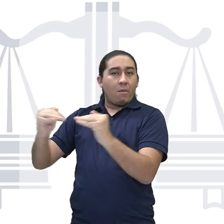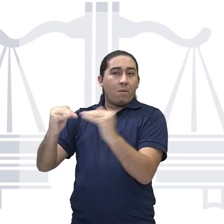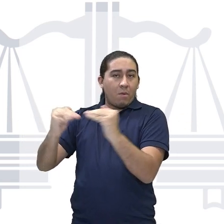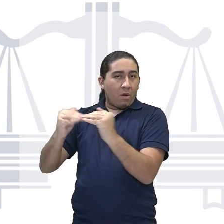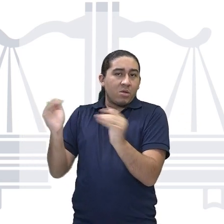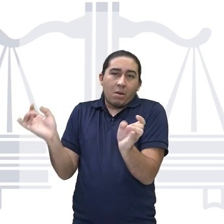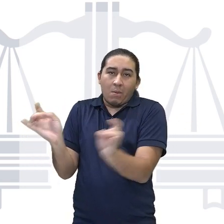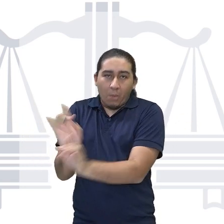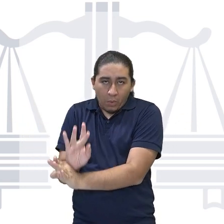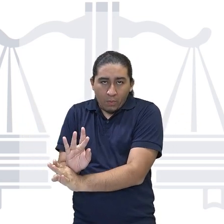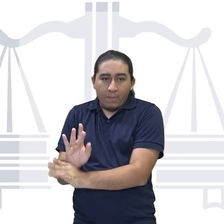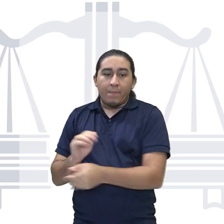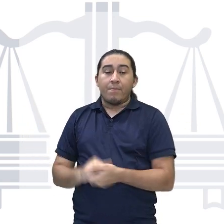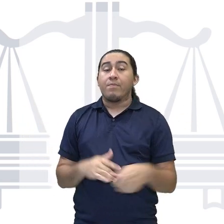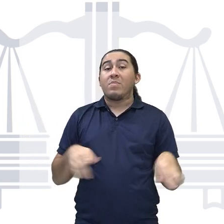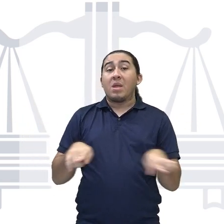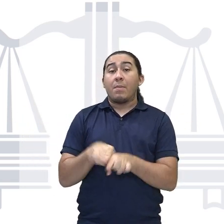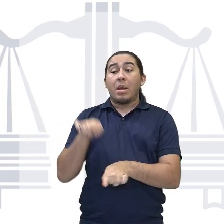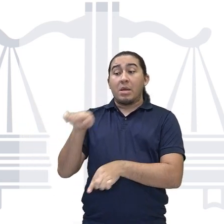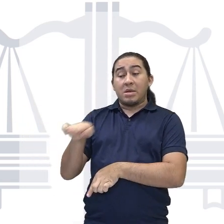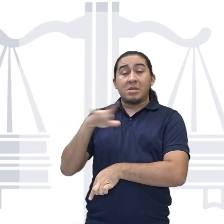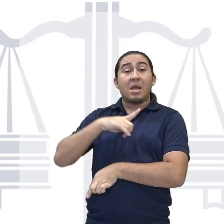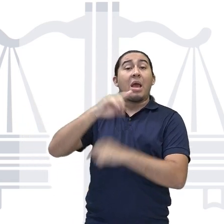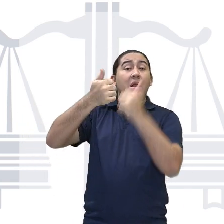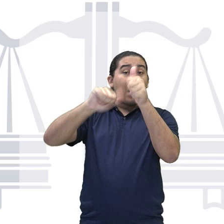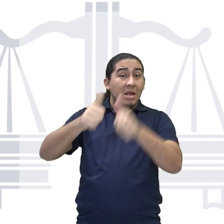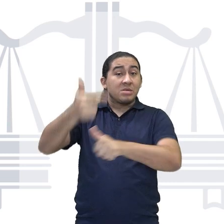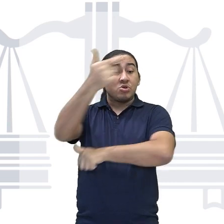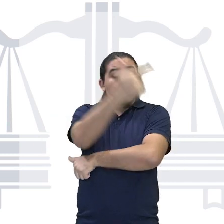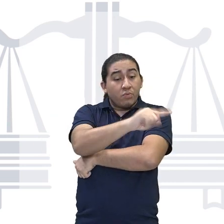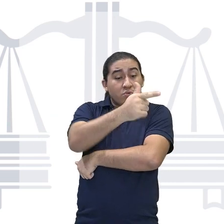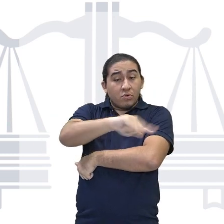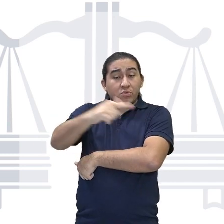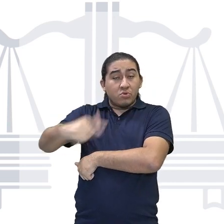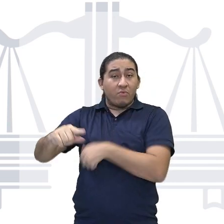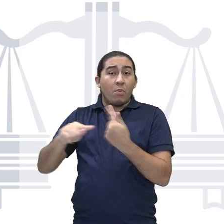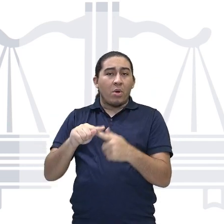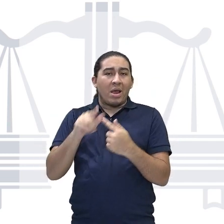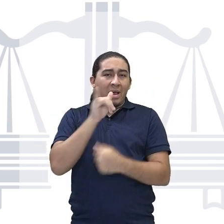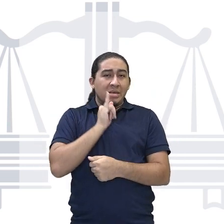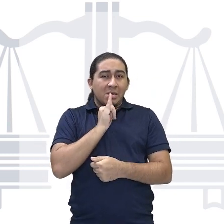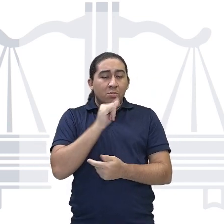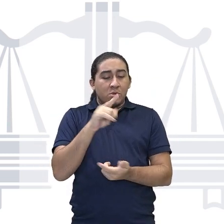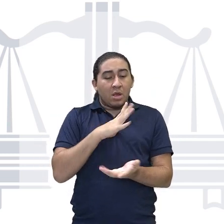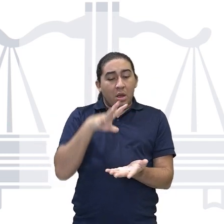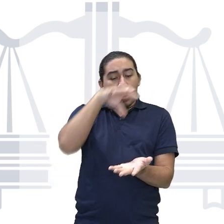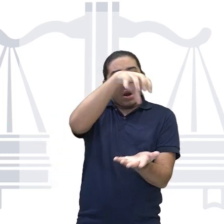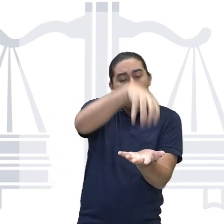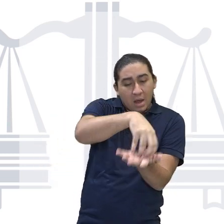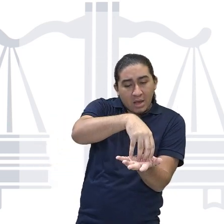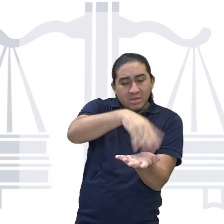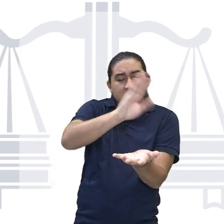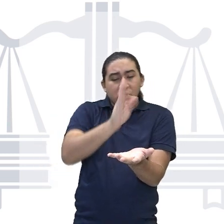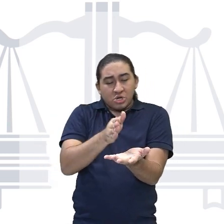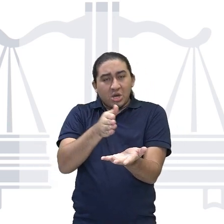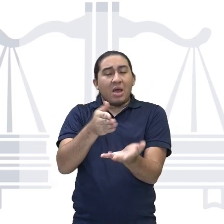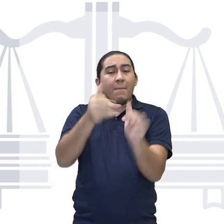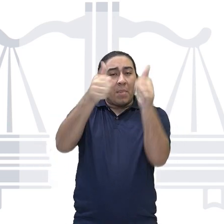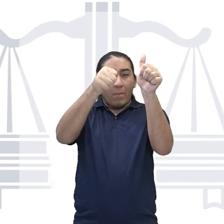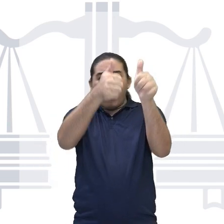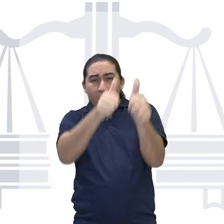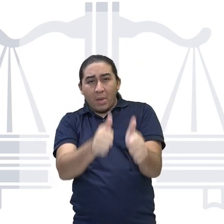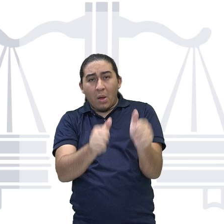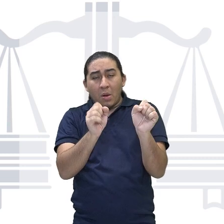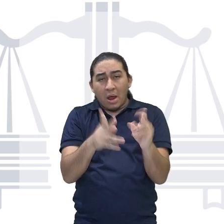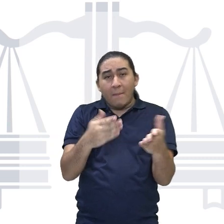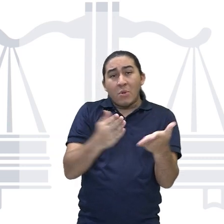uma revalidação, porque, às vezes, o que a DEPLAN uma vez levantou de demanda pode já não ser a realidade quando